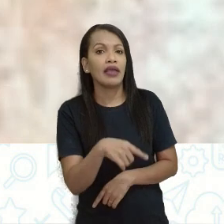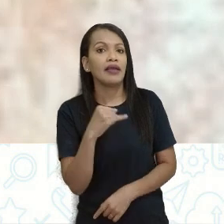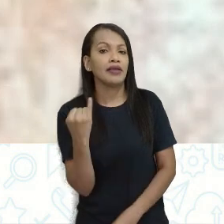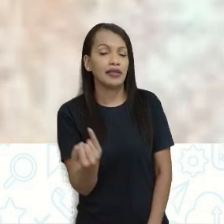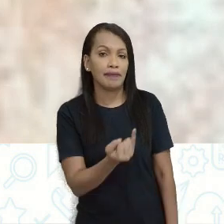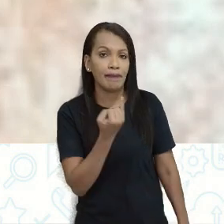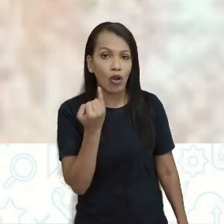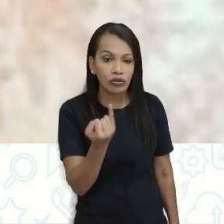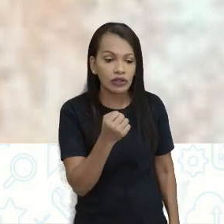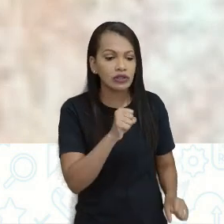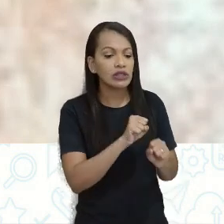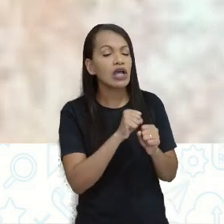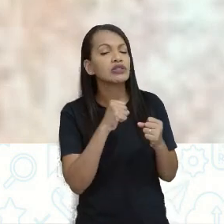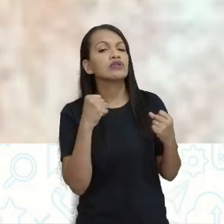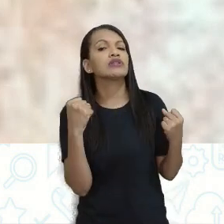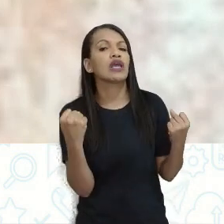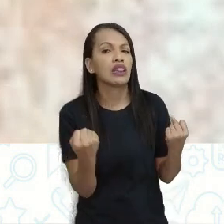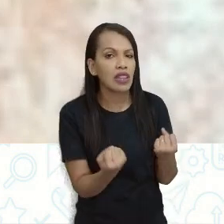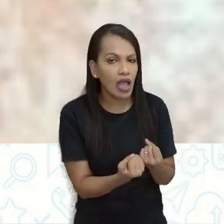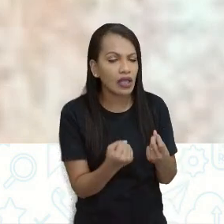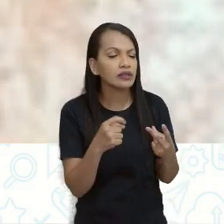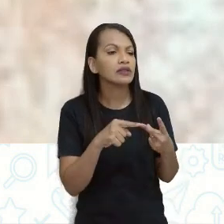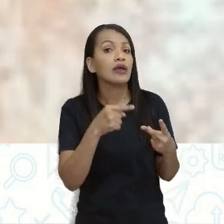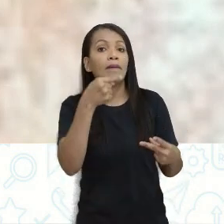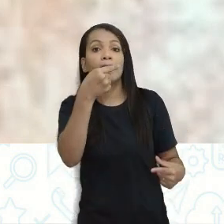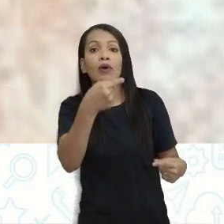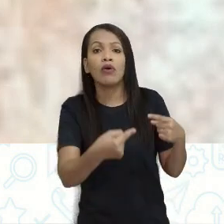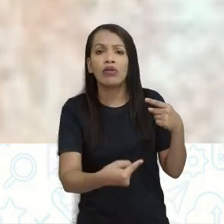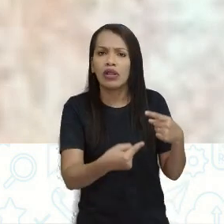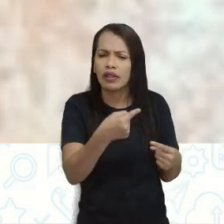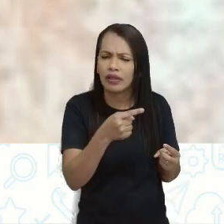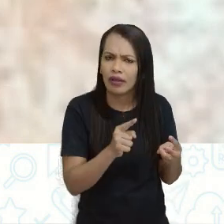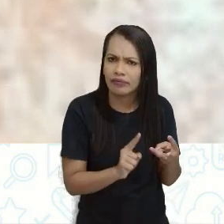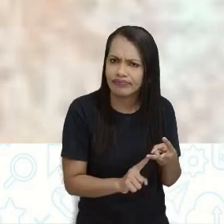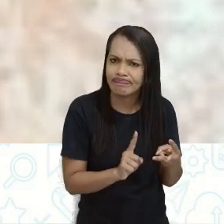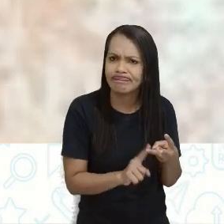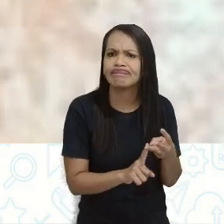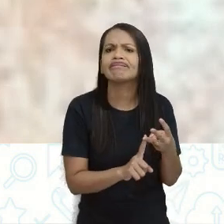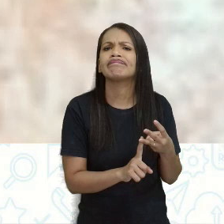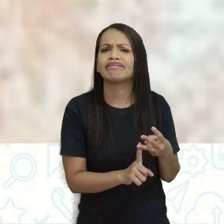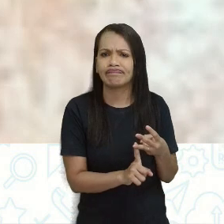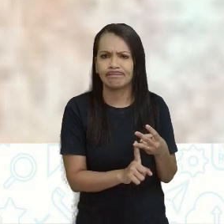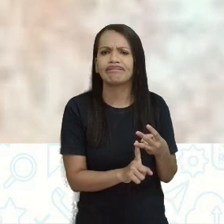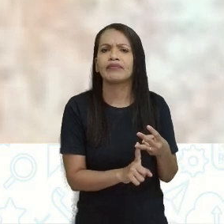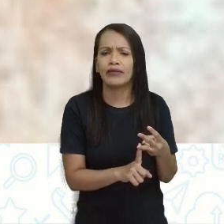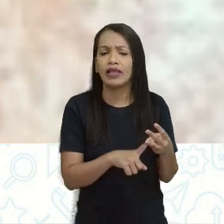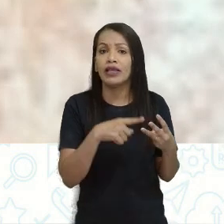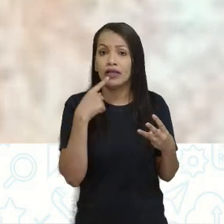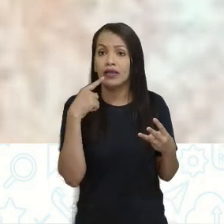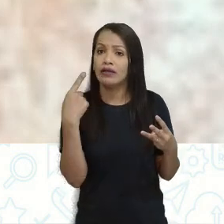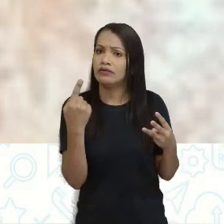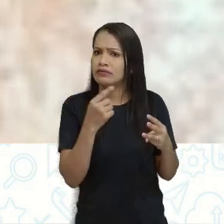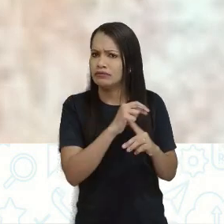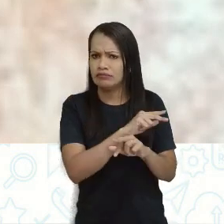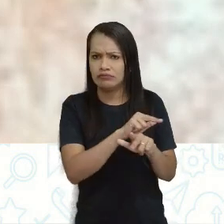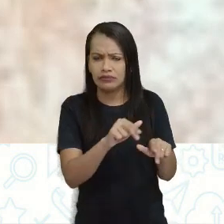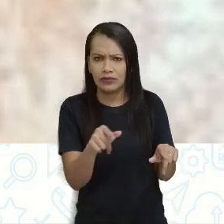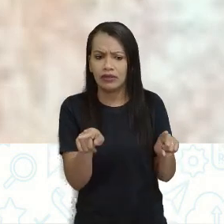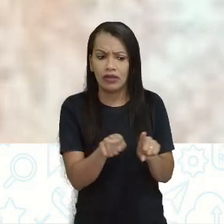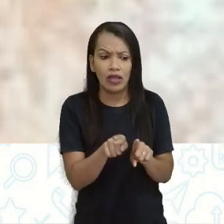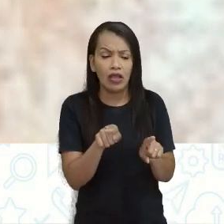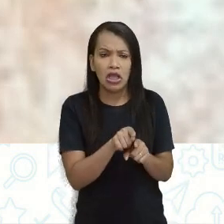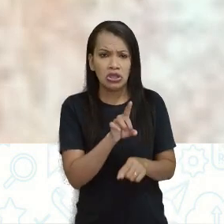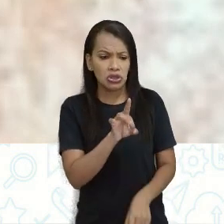historicamente, socialmente, politicamente também, e não só para o estado de Pernambuco, assim como a região Nordeste como um